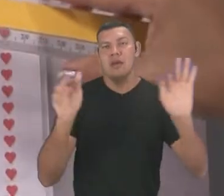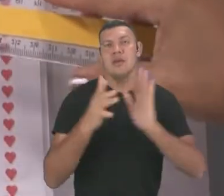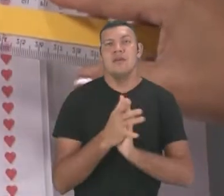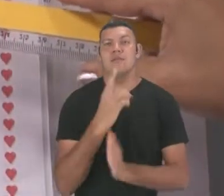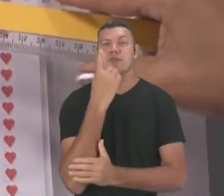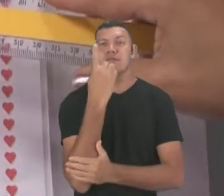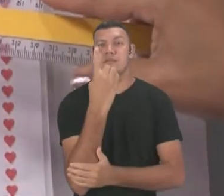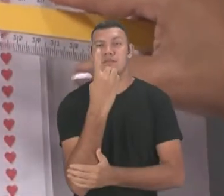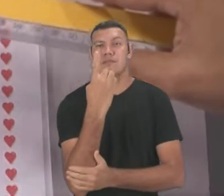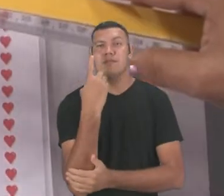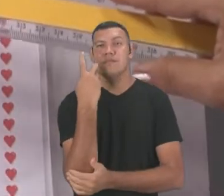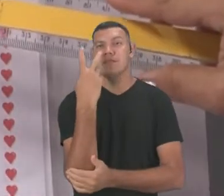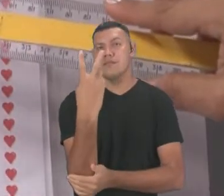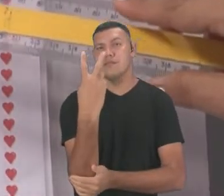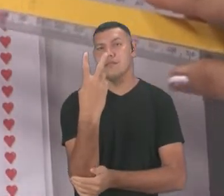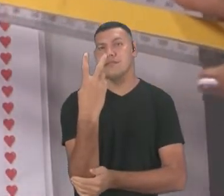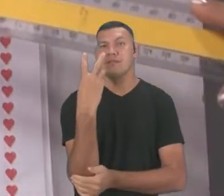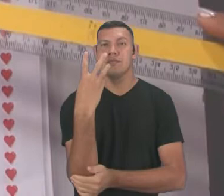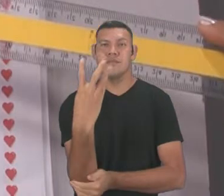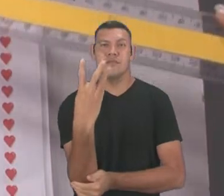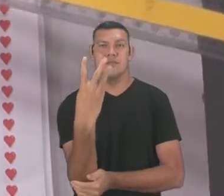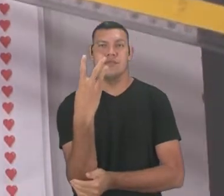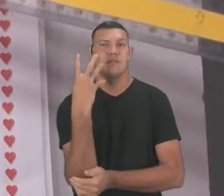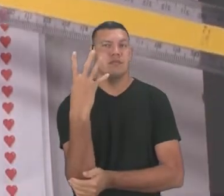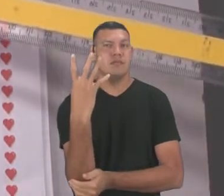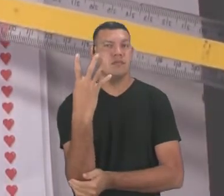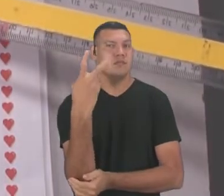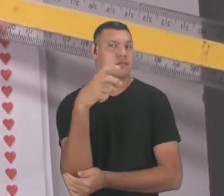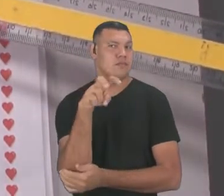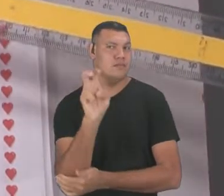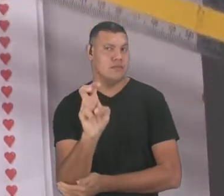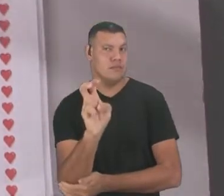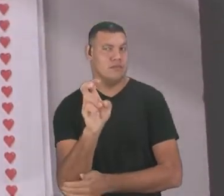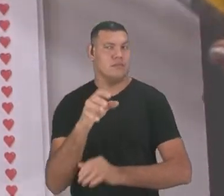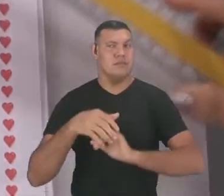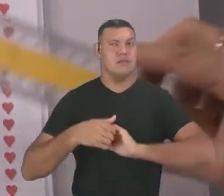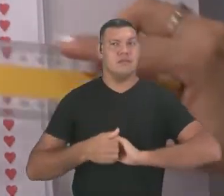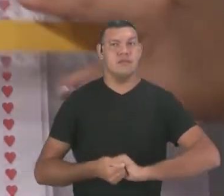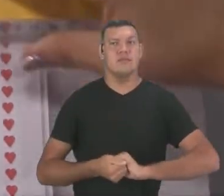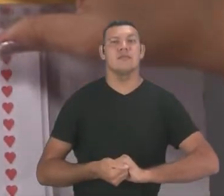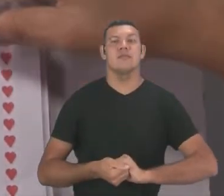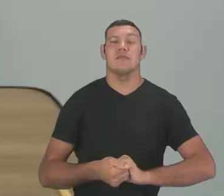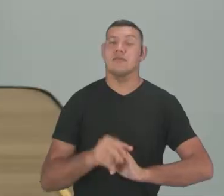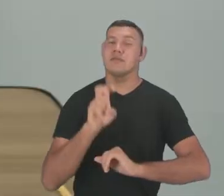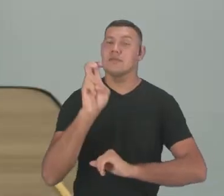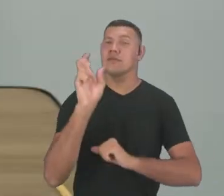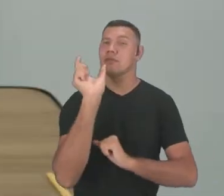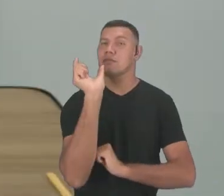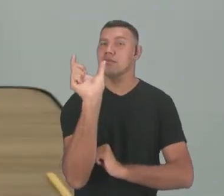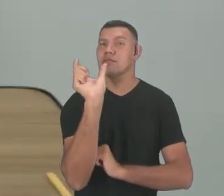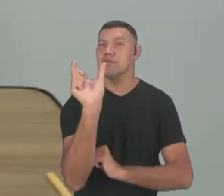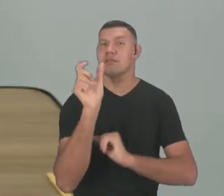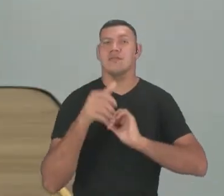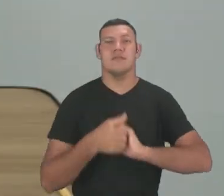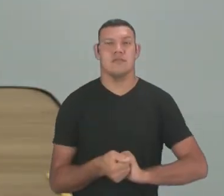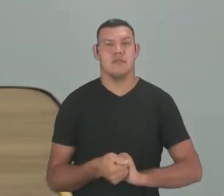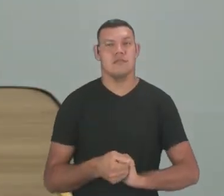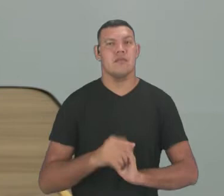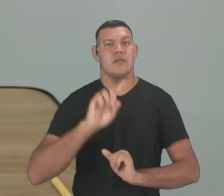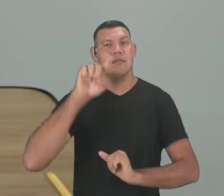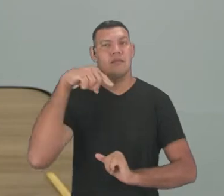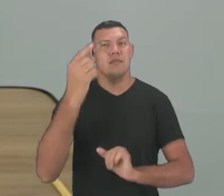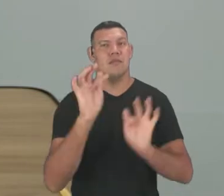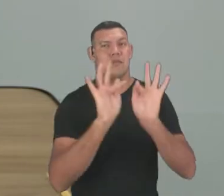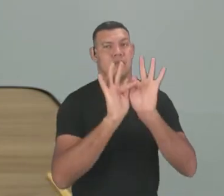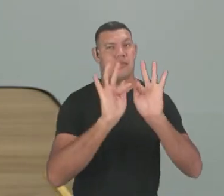uma duas três quatro cinco cinco palavras Vamos para o